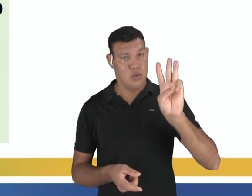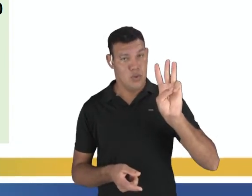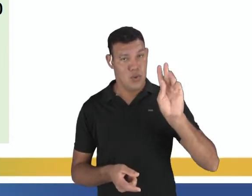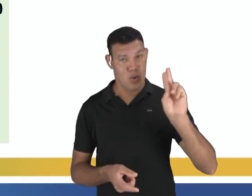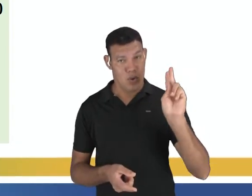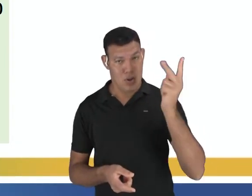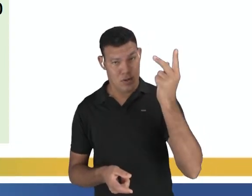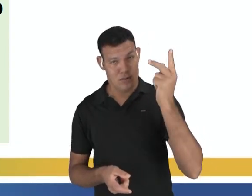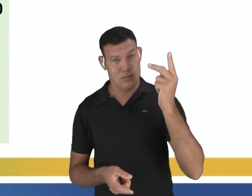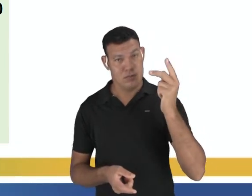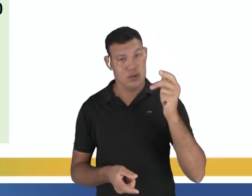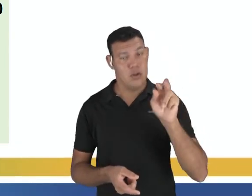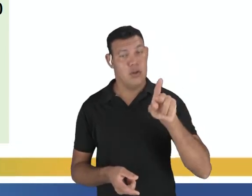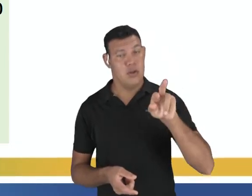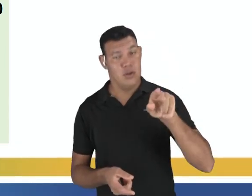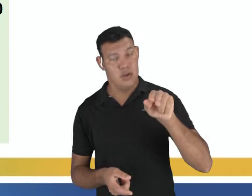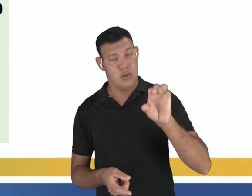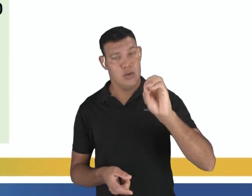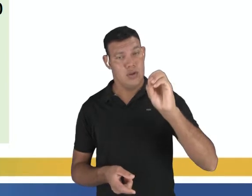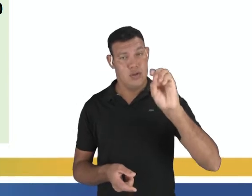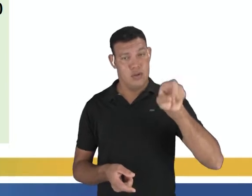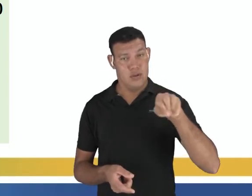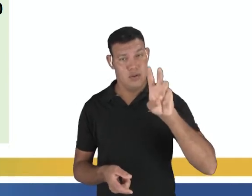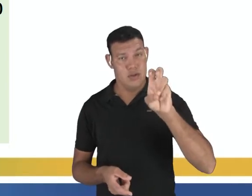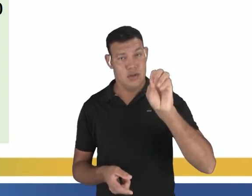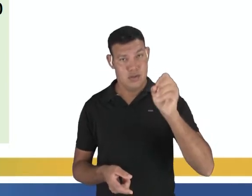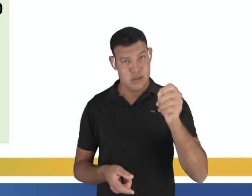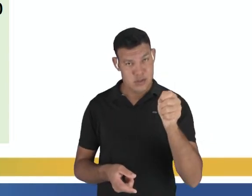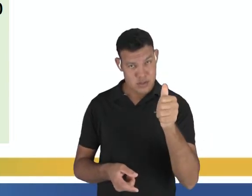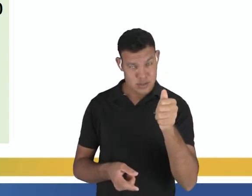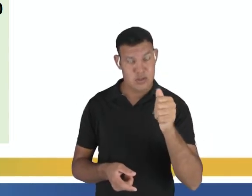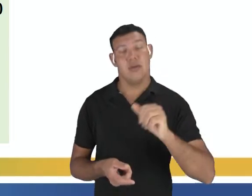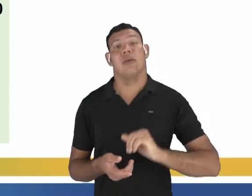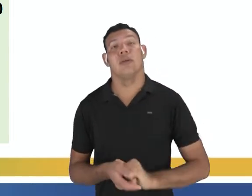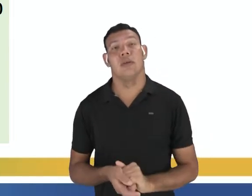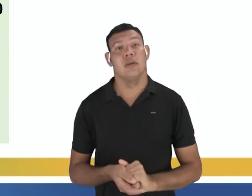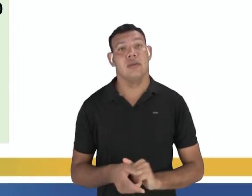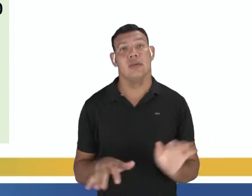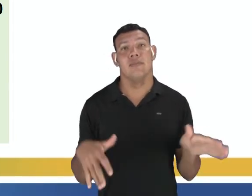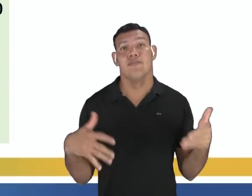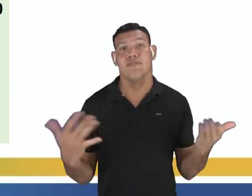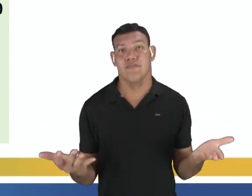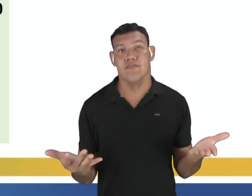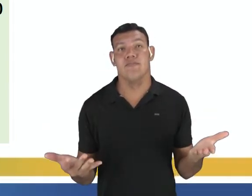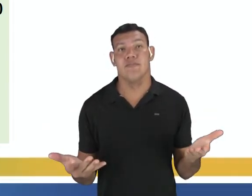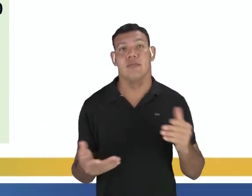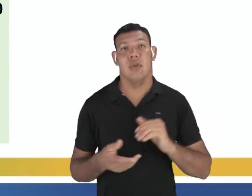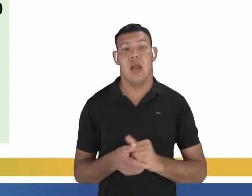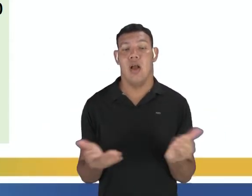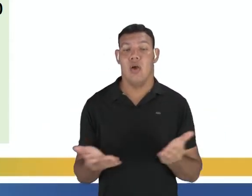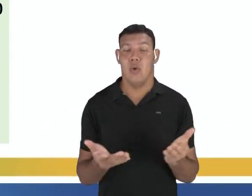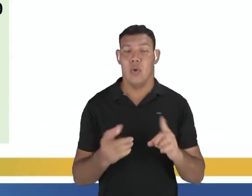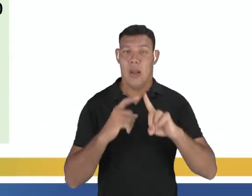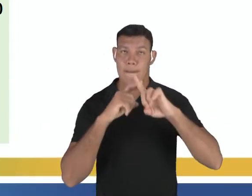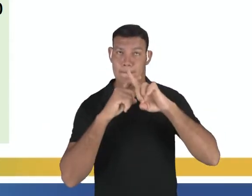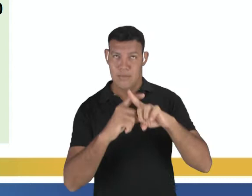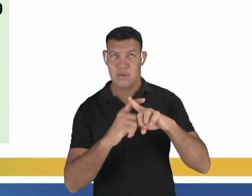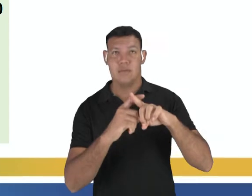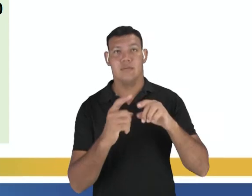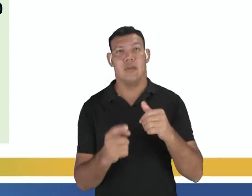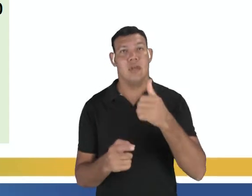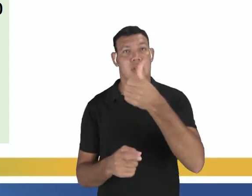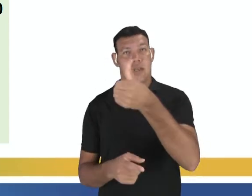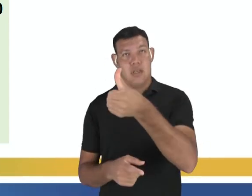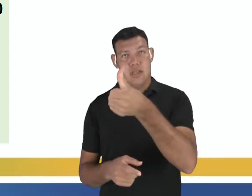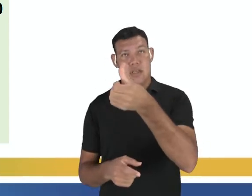essa informação, eu multiplico 16,2 kWh vezes 50 centavos, que eu vou chegar na quantia